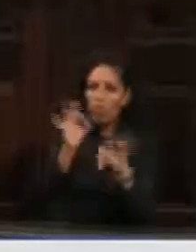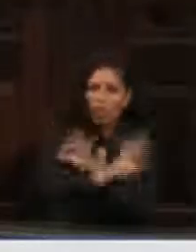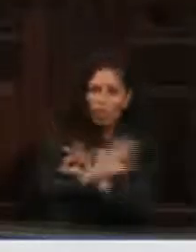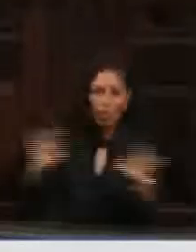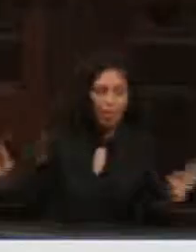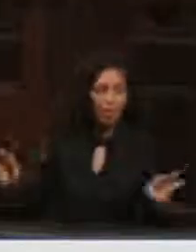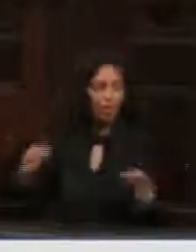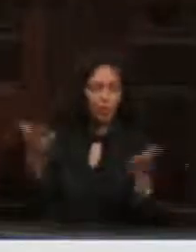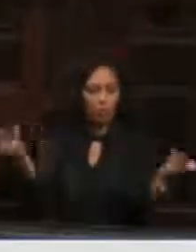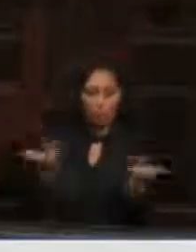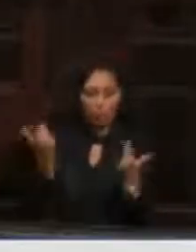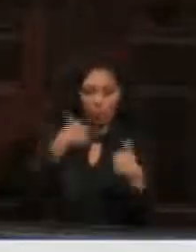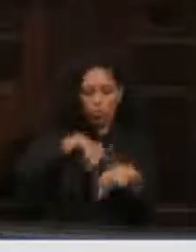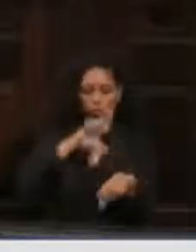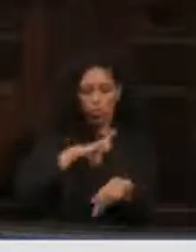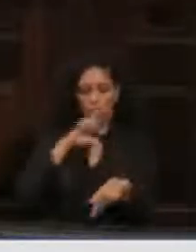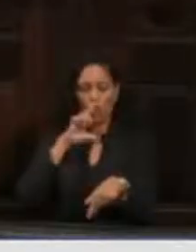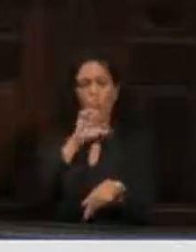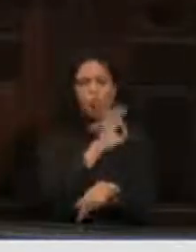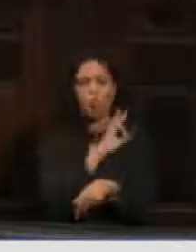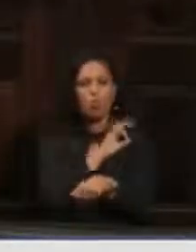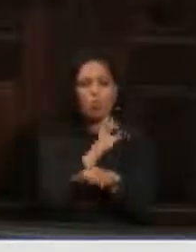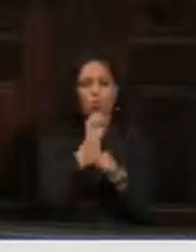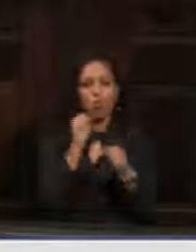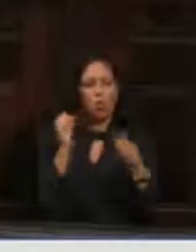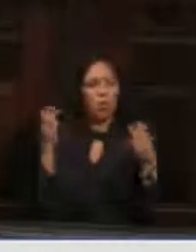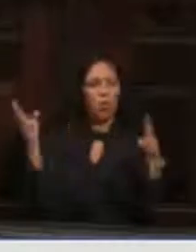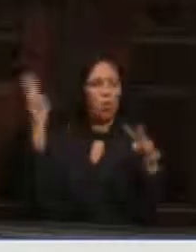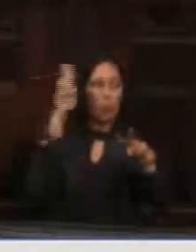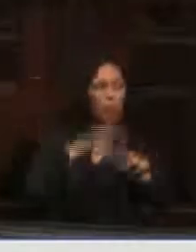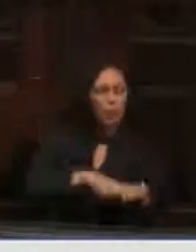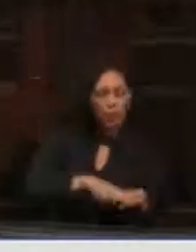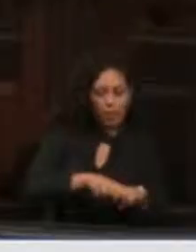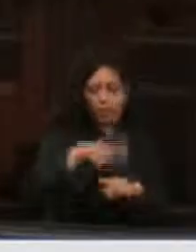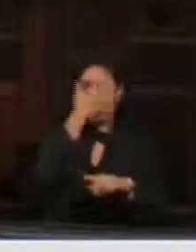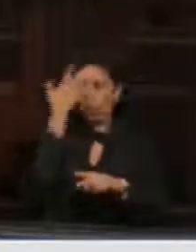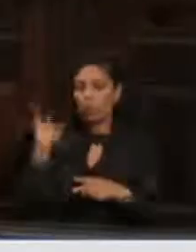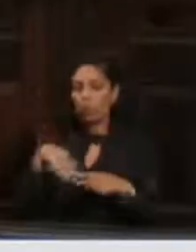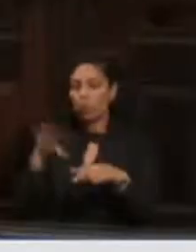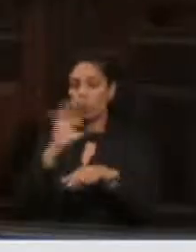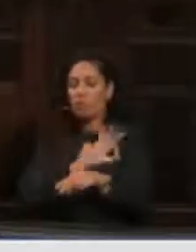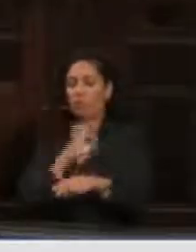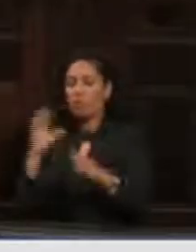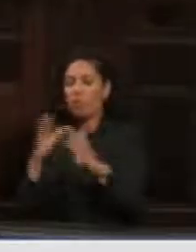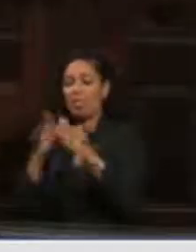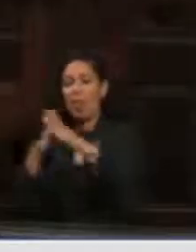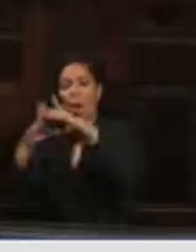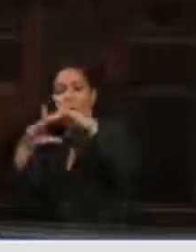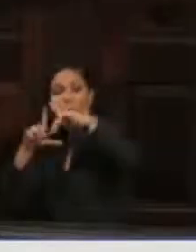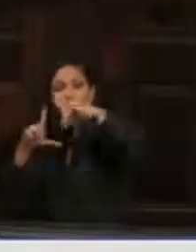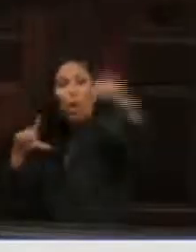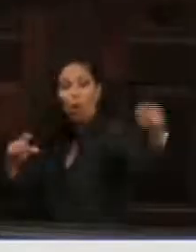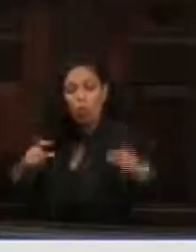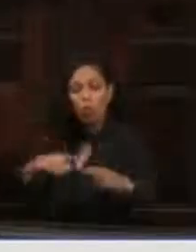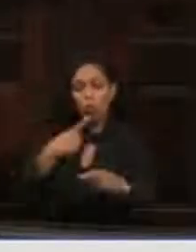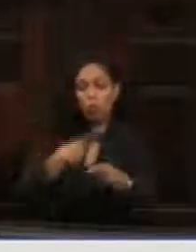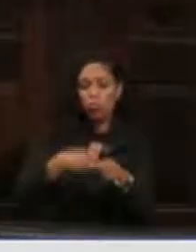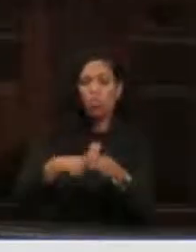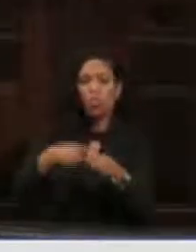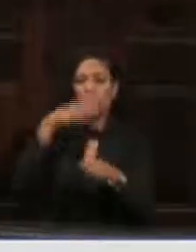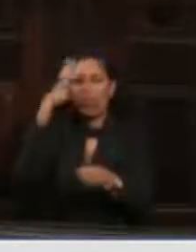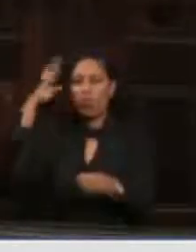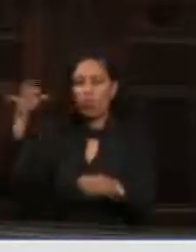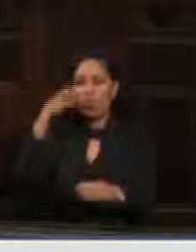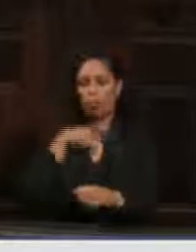hoje nós temos policiais confinados, policiais que moram no interior. Você imagine um policial saindo de